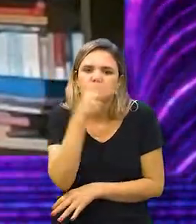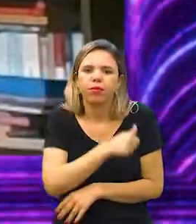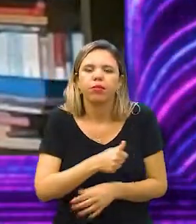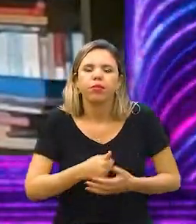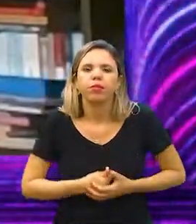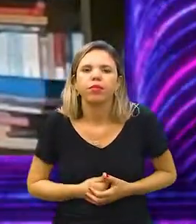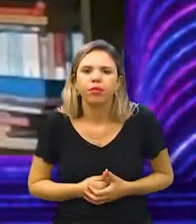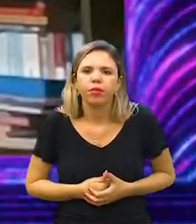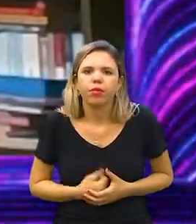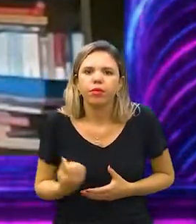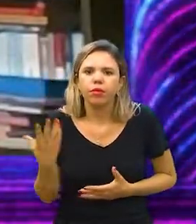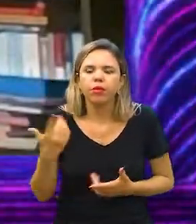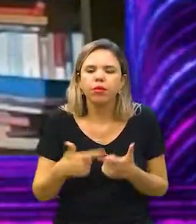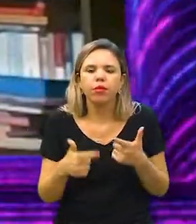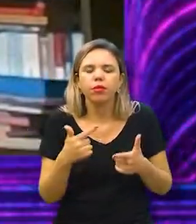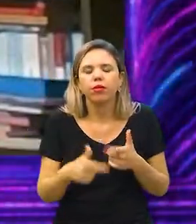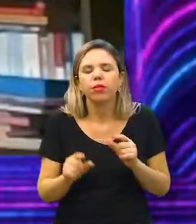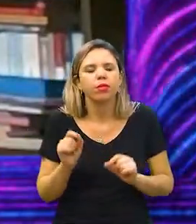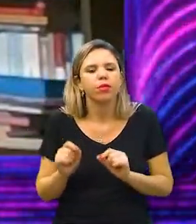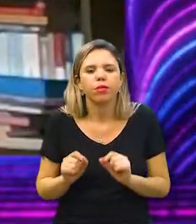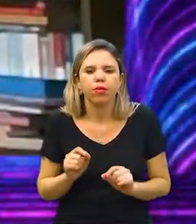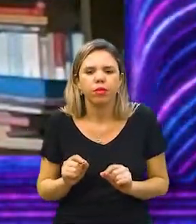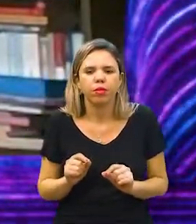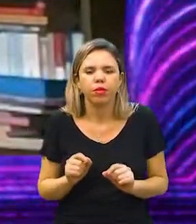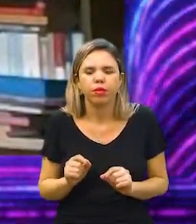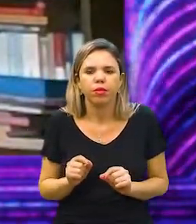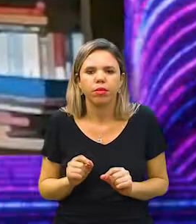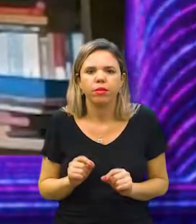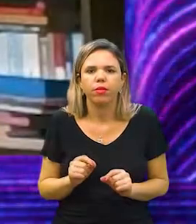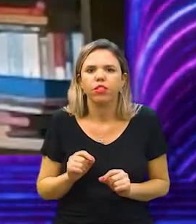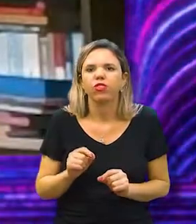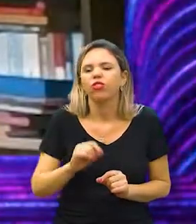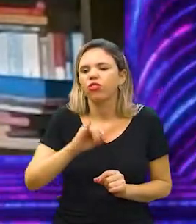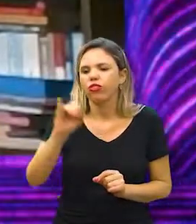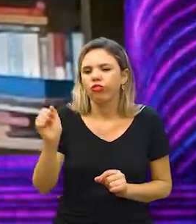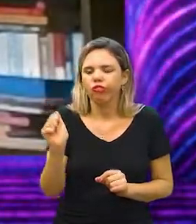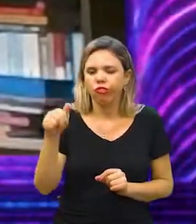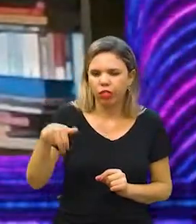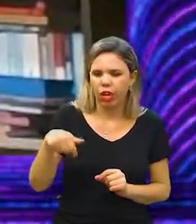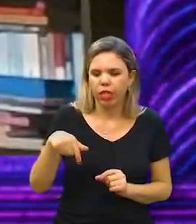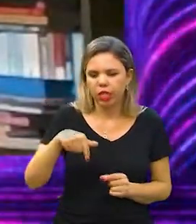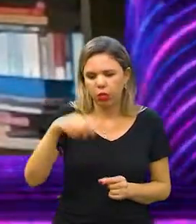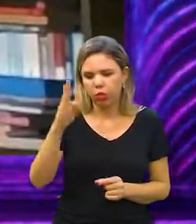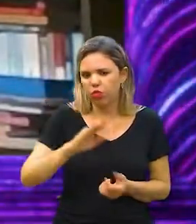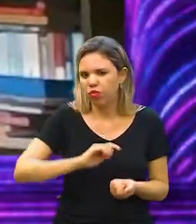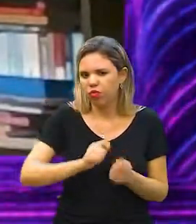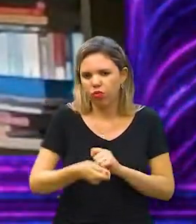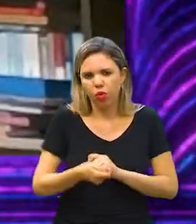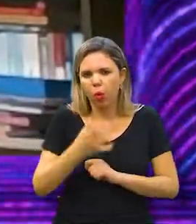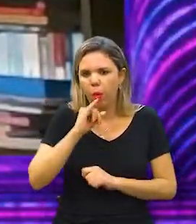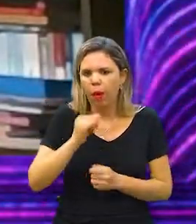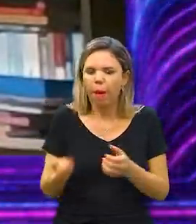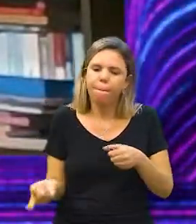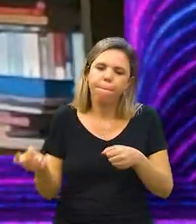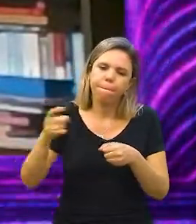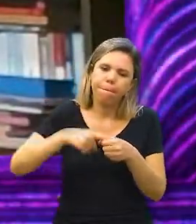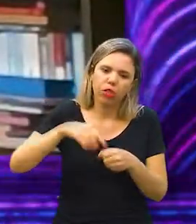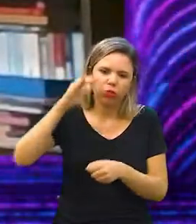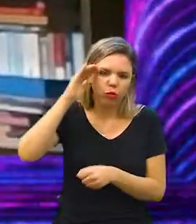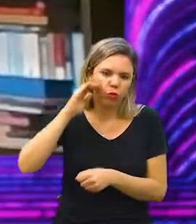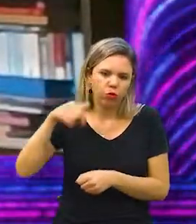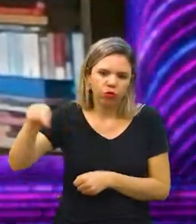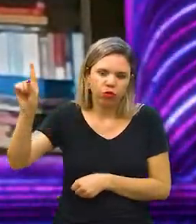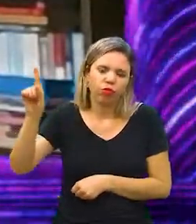Só que acontece um outro problema com o Ji-young no Brasil, e ele não se adapta, então o pai manda ele de volta para a